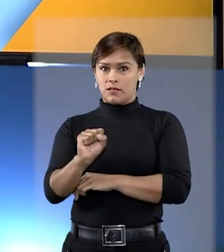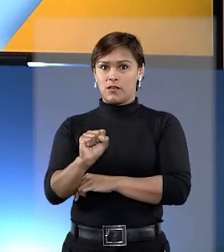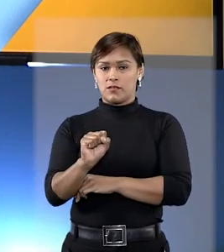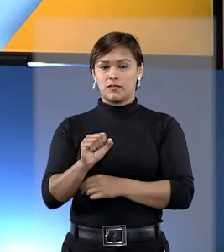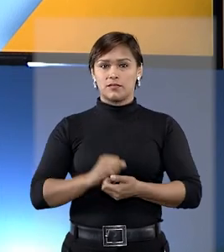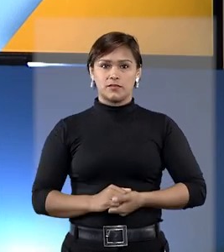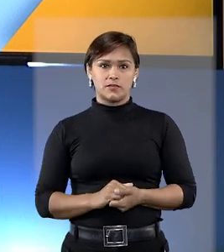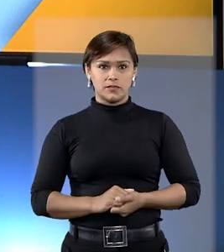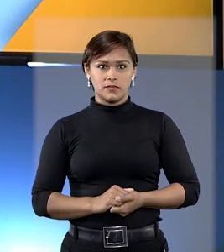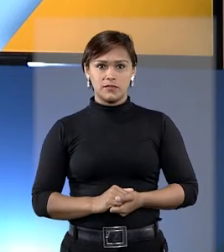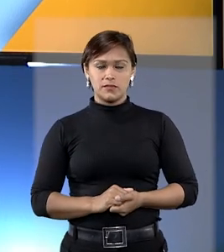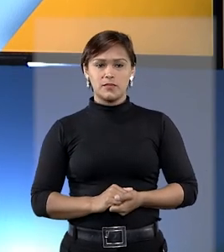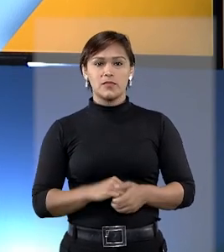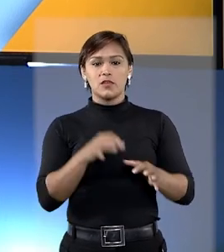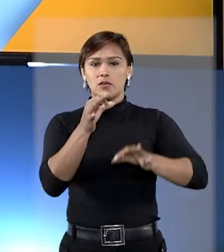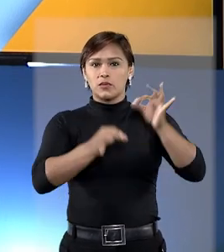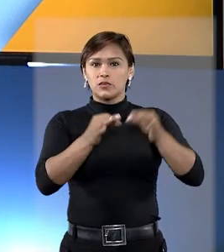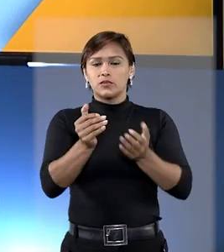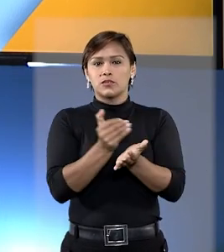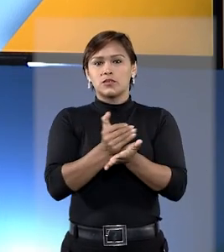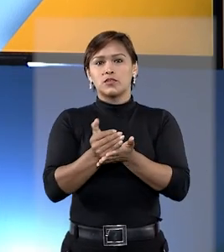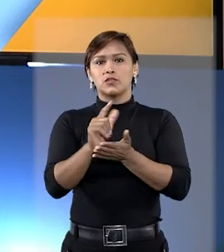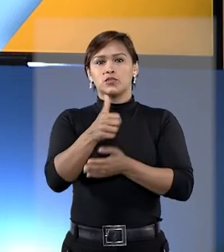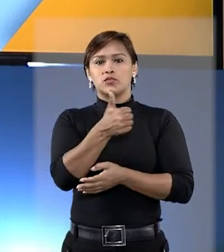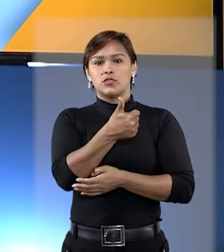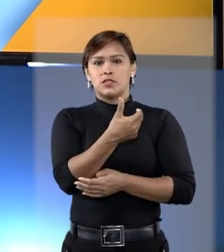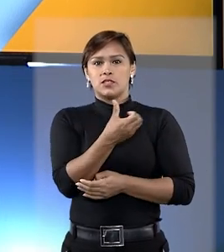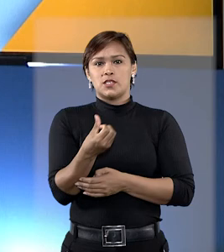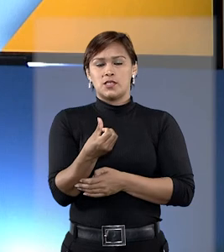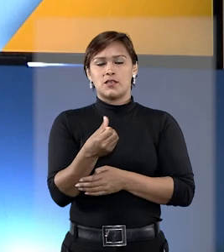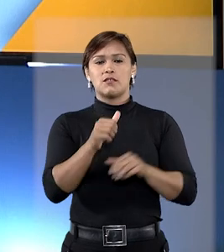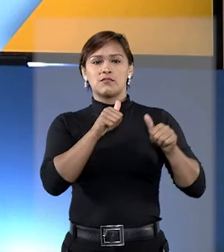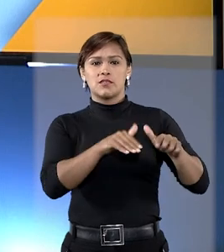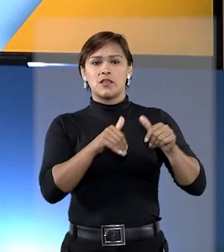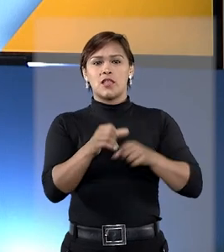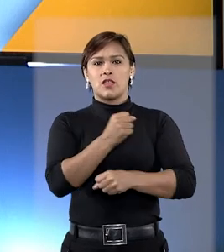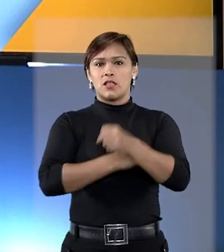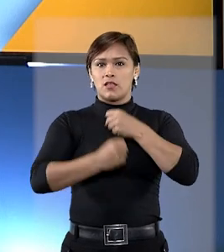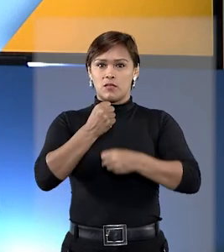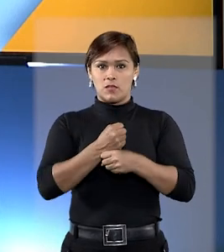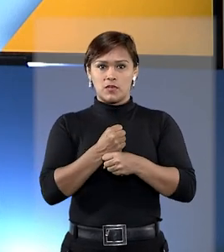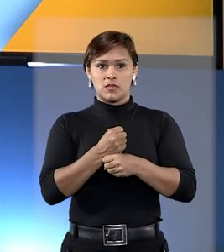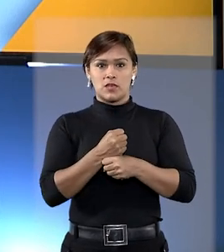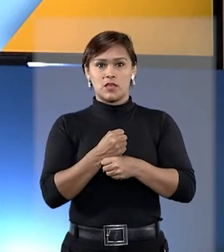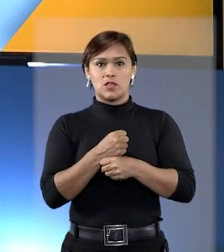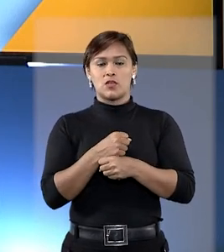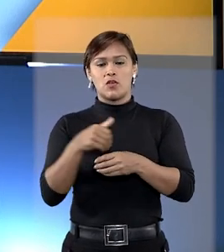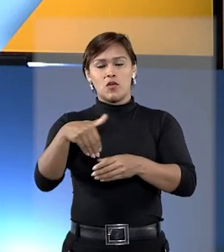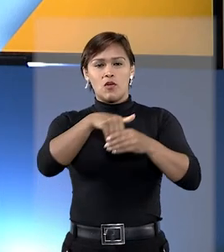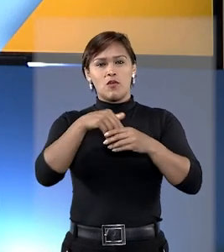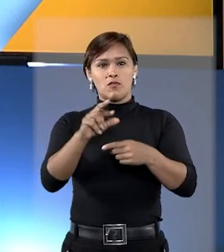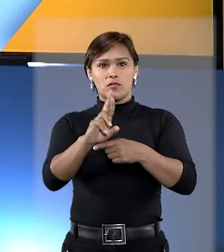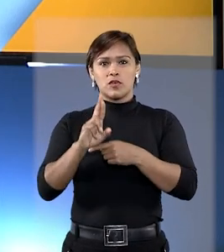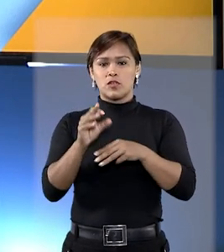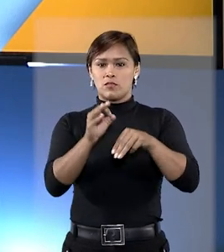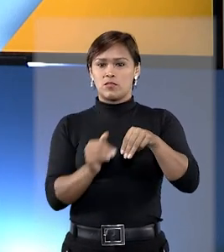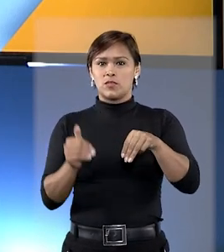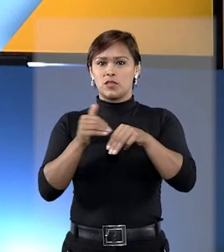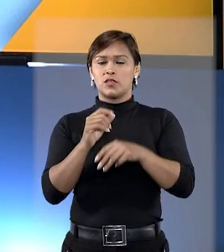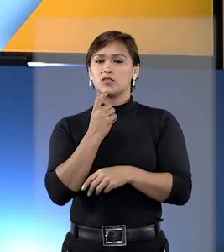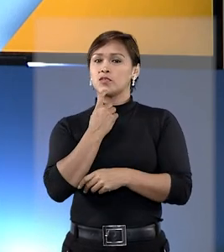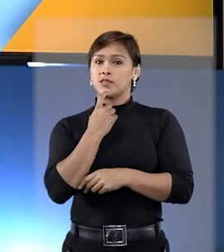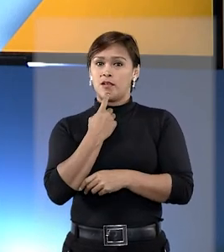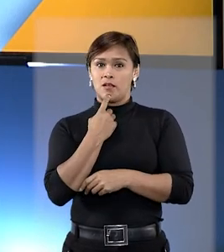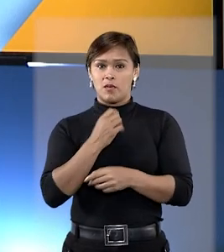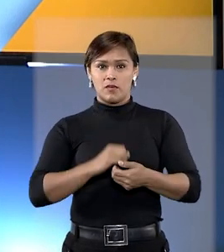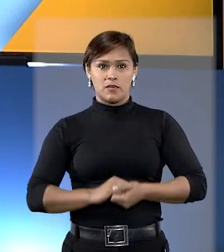Saúde Suplementar. O julgamento teve início no dia 16 de setembro do ano passado, com o voto do relator ministro Luiz